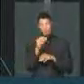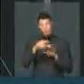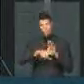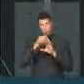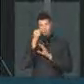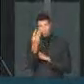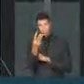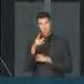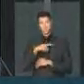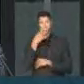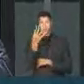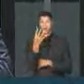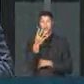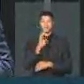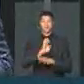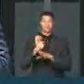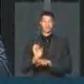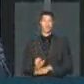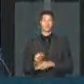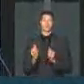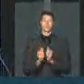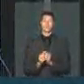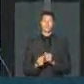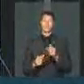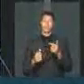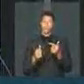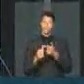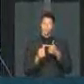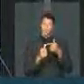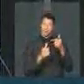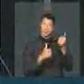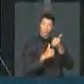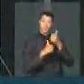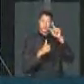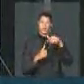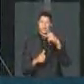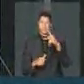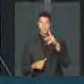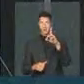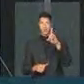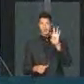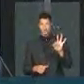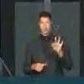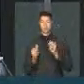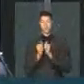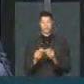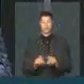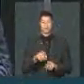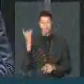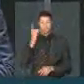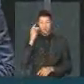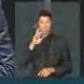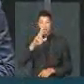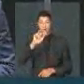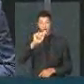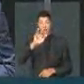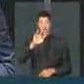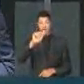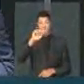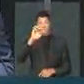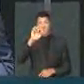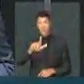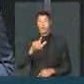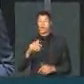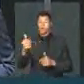e ter quatro deputados estaduais, que o primeiro suplente é do PDT, da nossa coligação, e o deputado Rafael Leitor